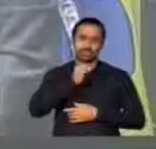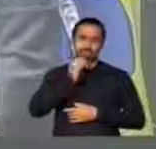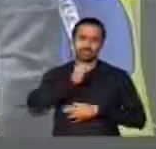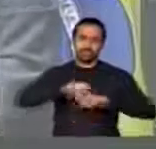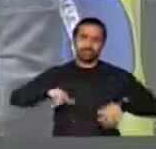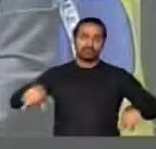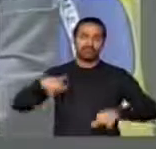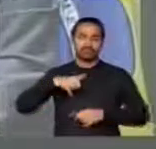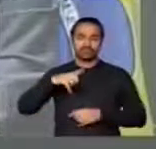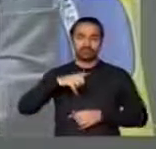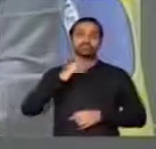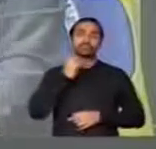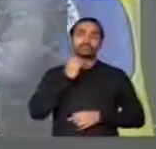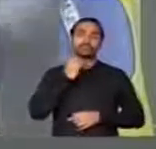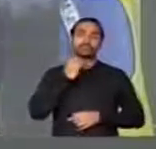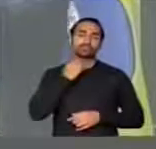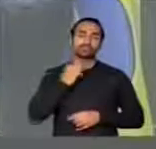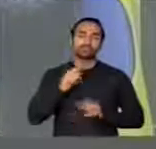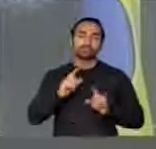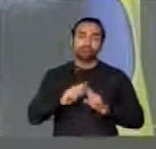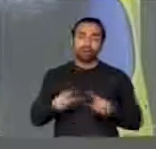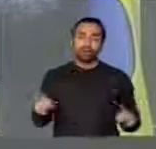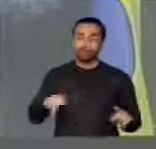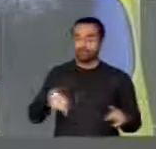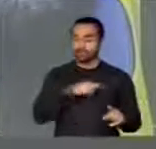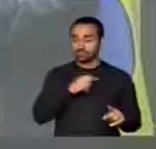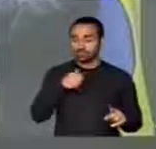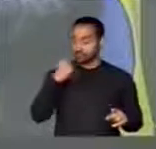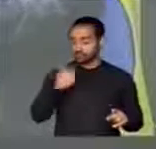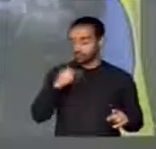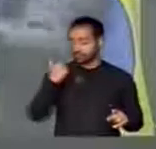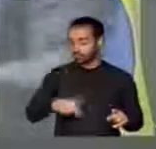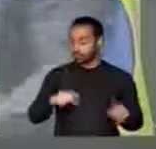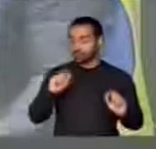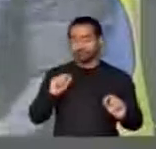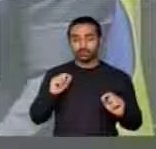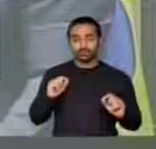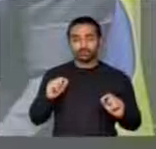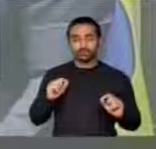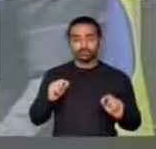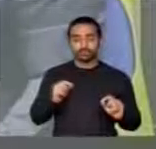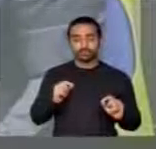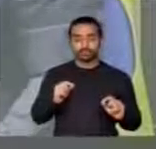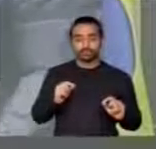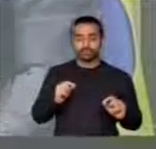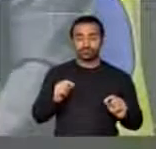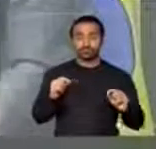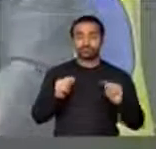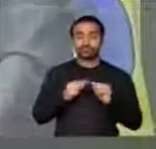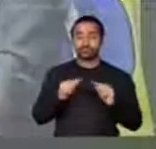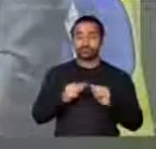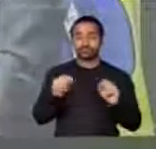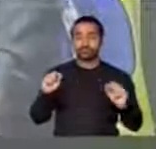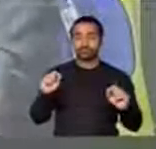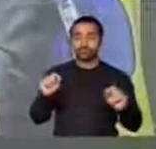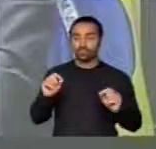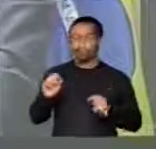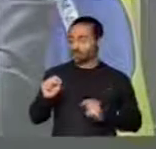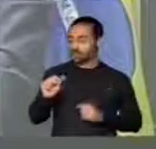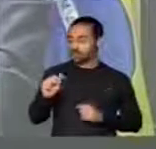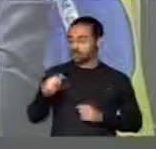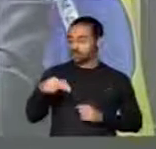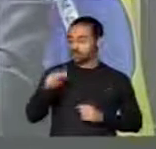políticas públicas. Mas nós não temos, seguramente não temos, no que diz respeito ao